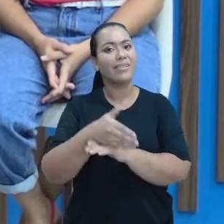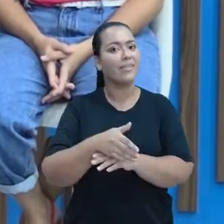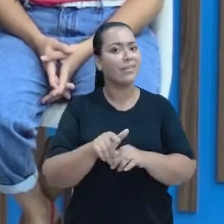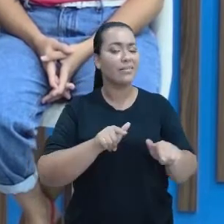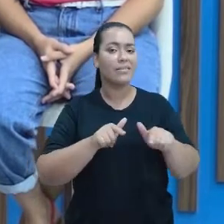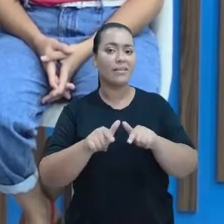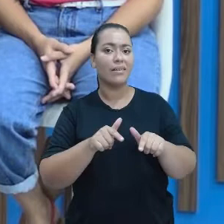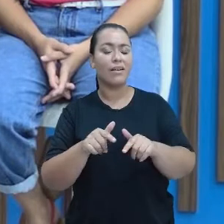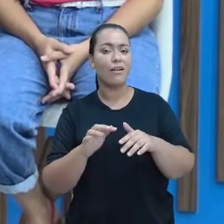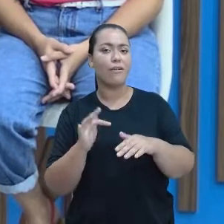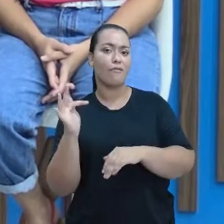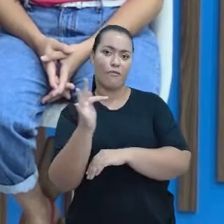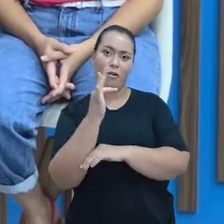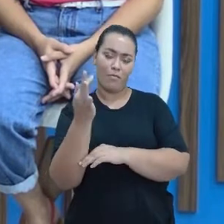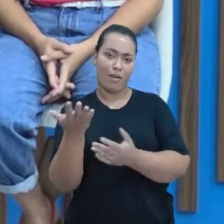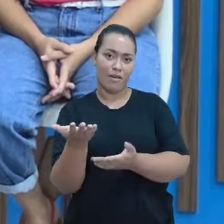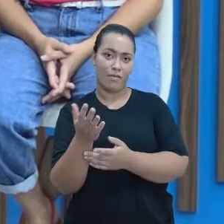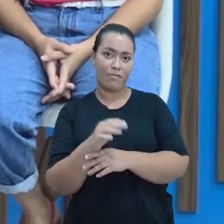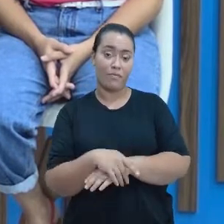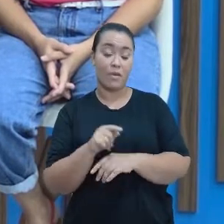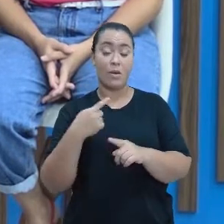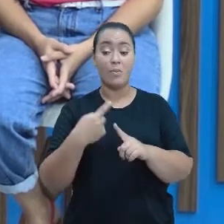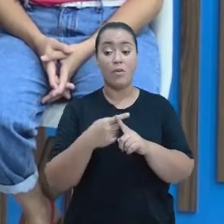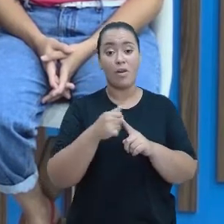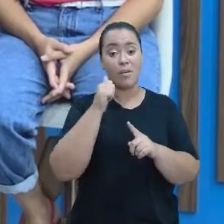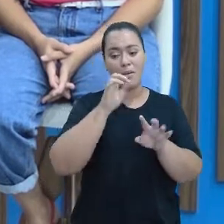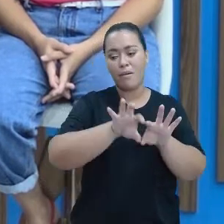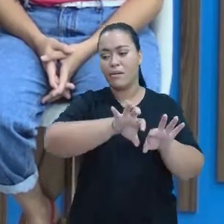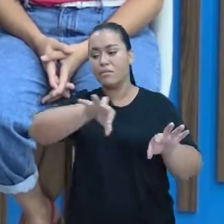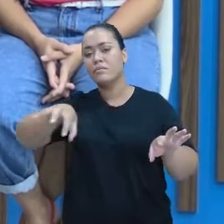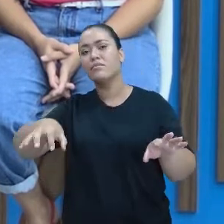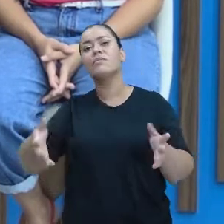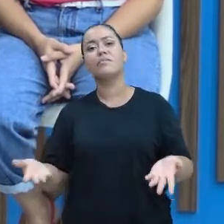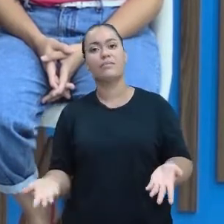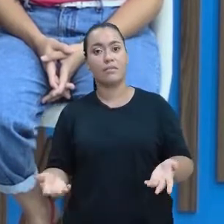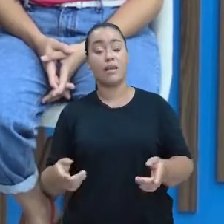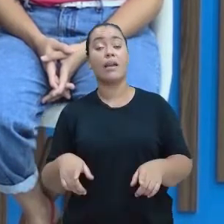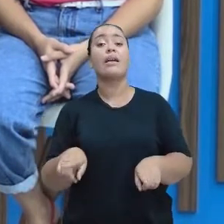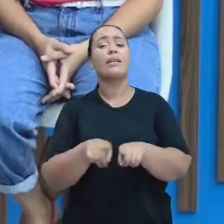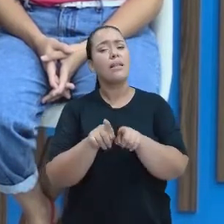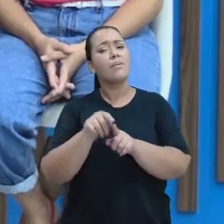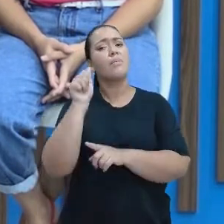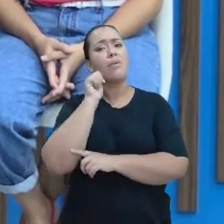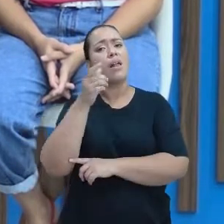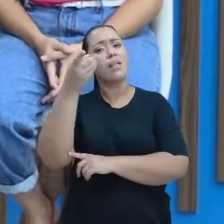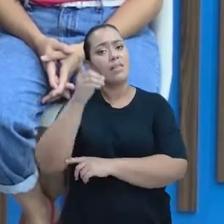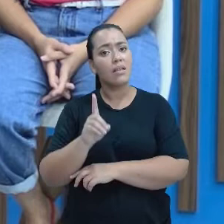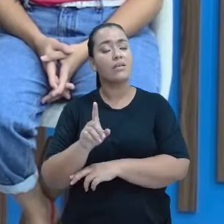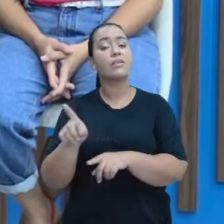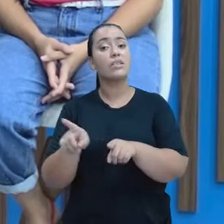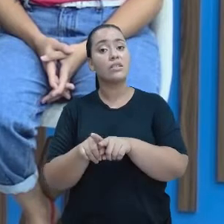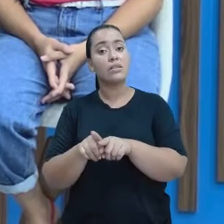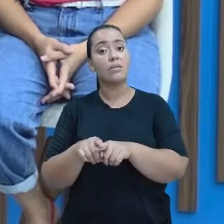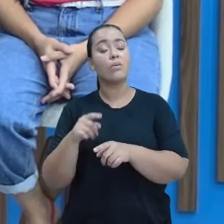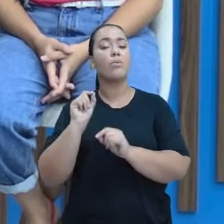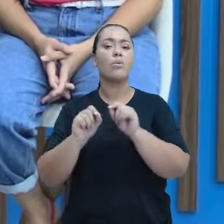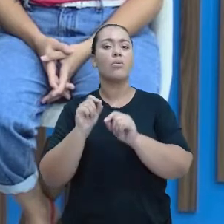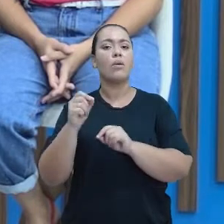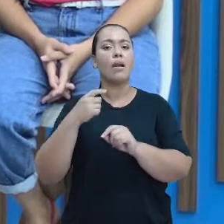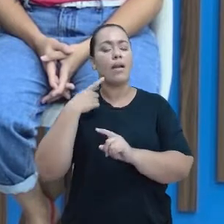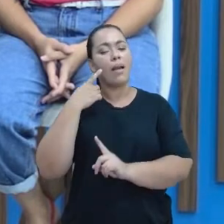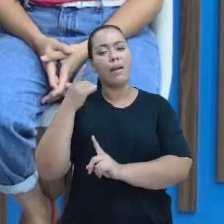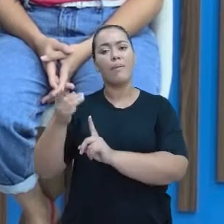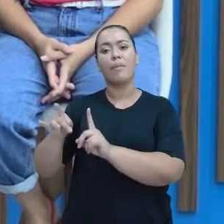trabalho formal, que elas estão excluídas. Tem as mulheres com deficiência, que também, em função do capacitismo, tem